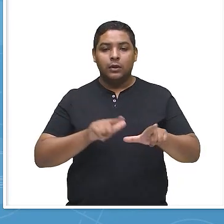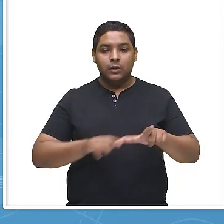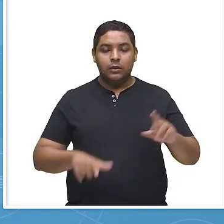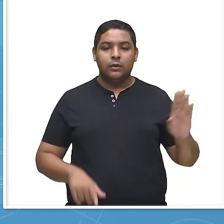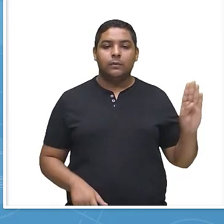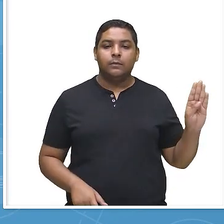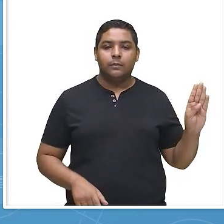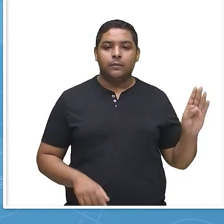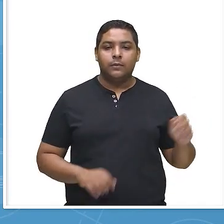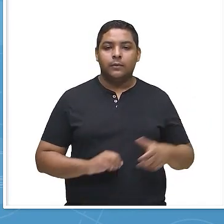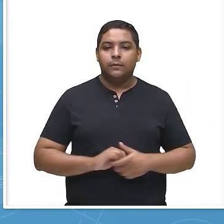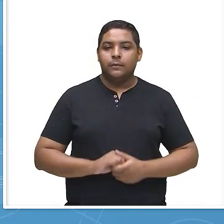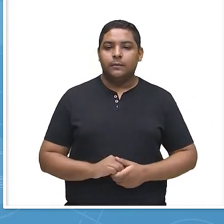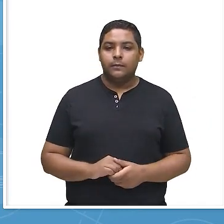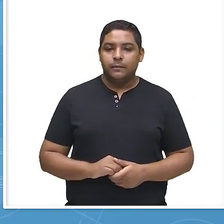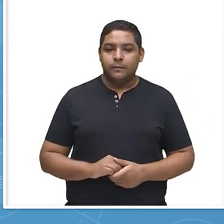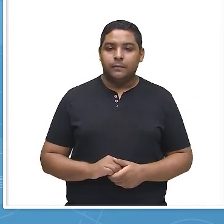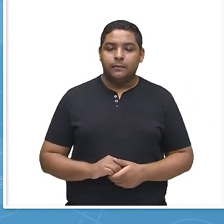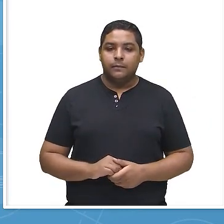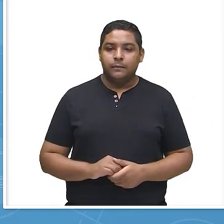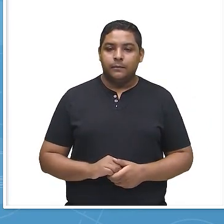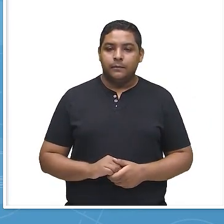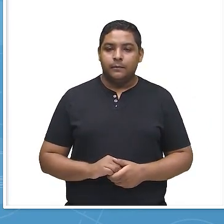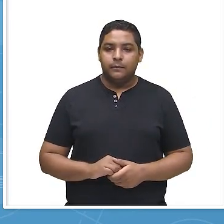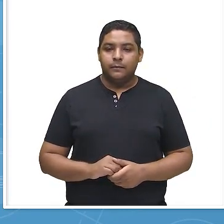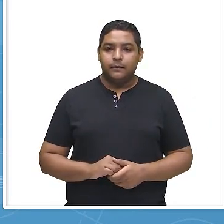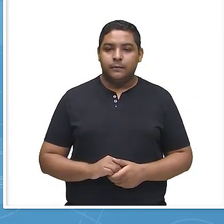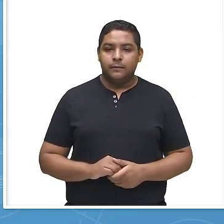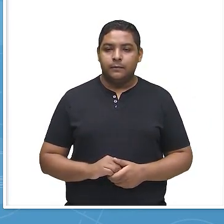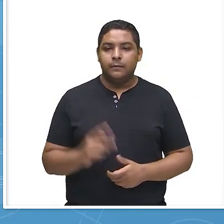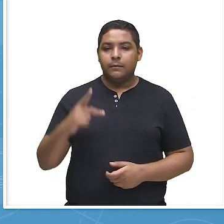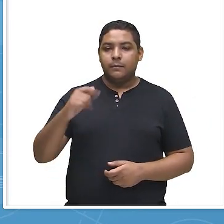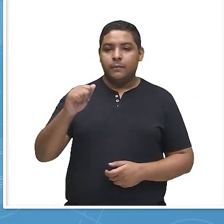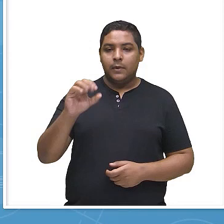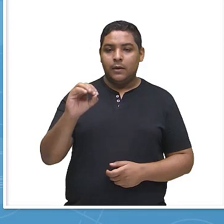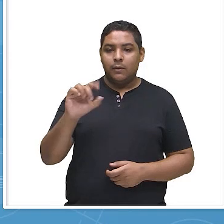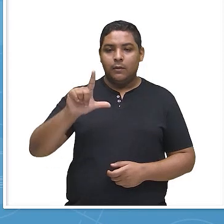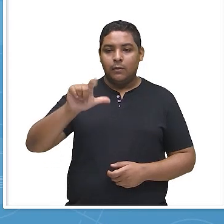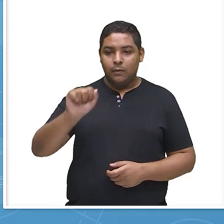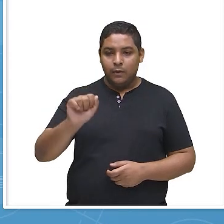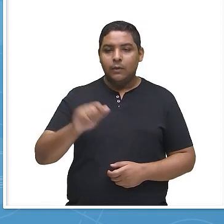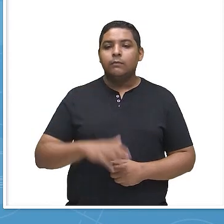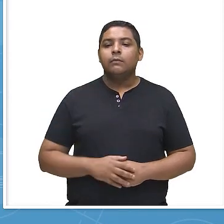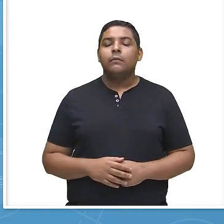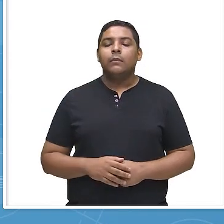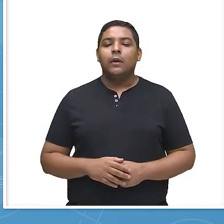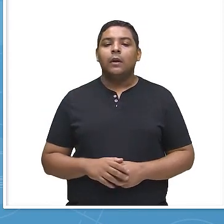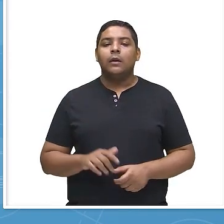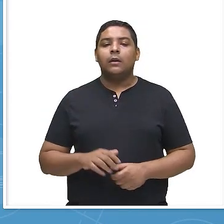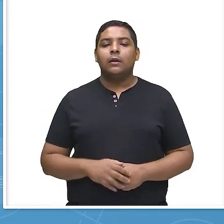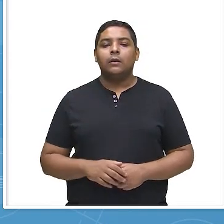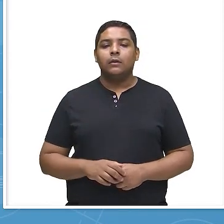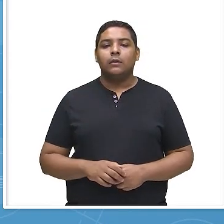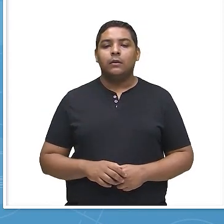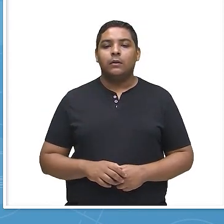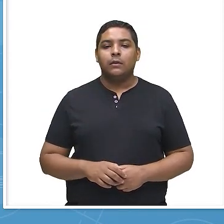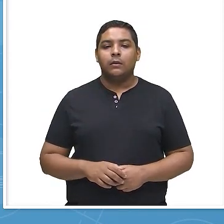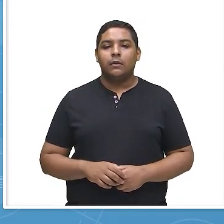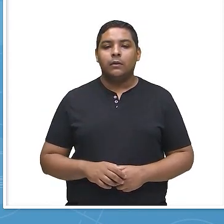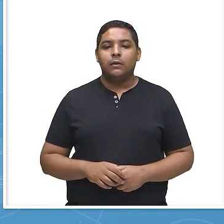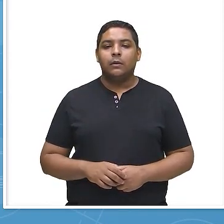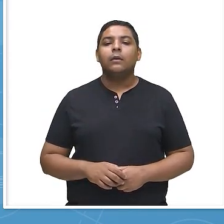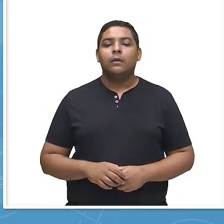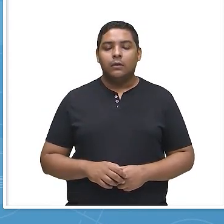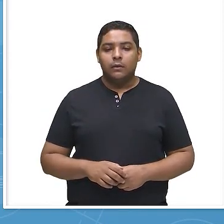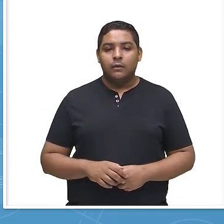B. A Paola colocou paisagem natural e paisagem natural, aquela que não foi modificada